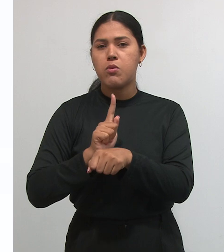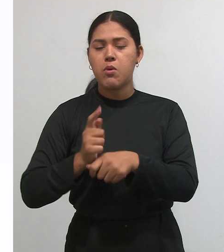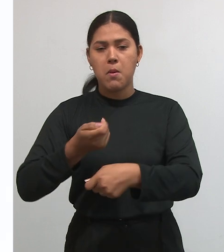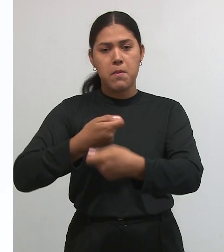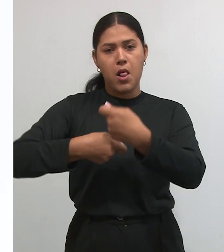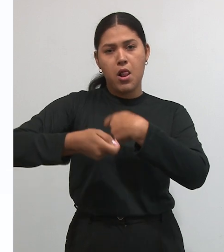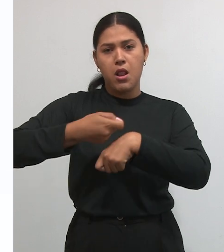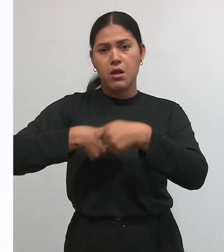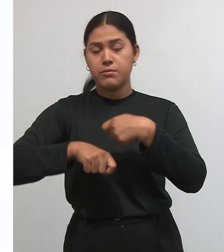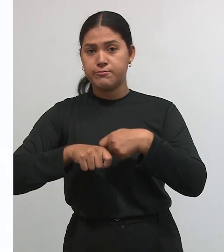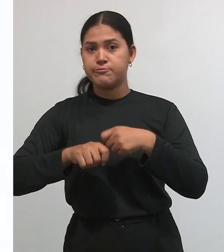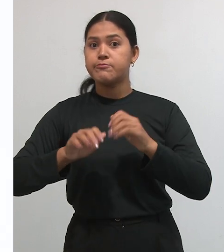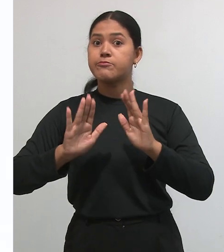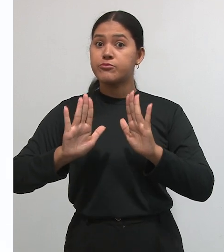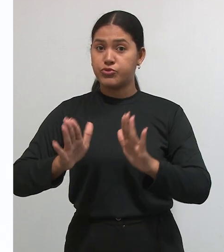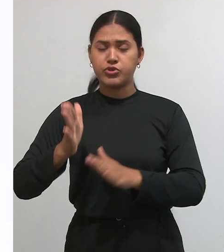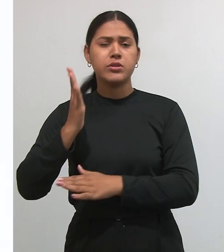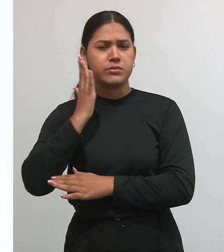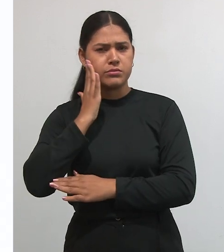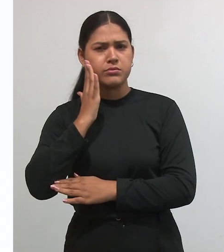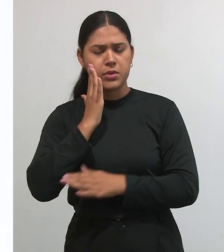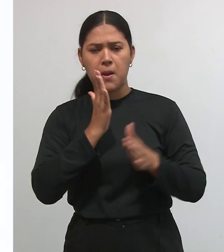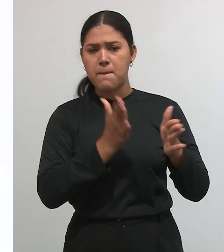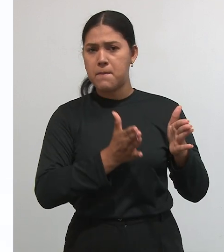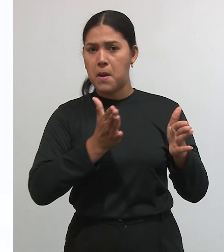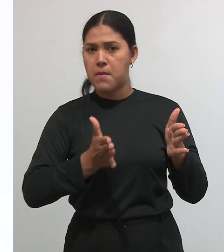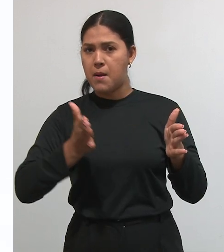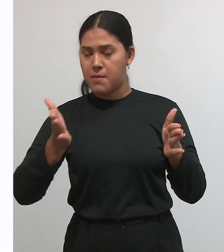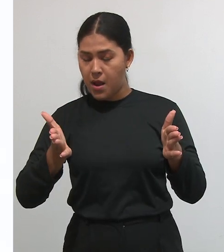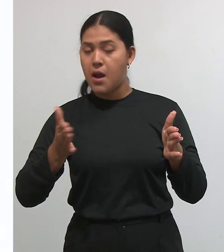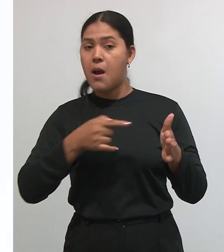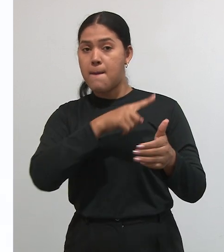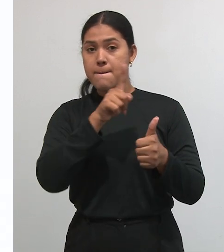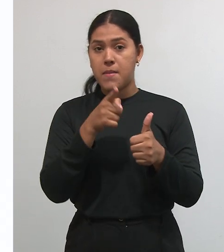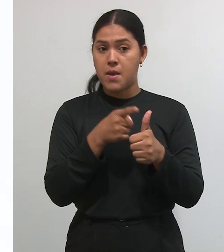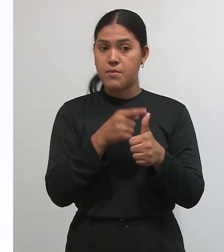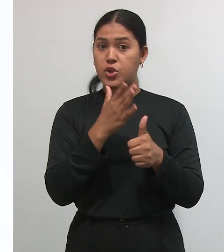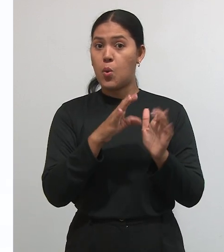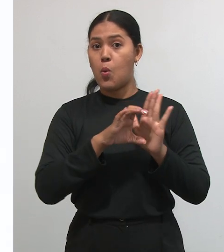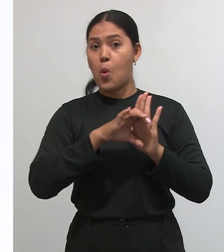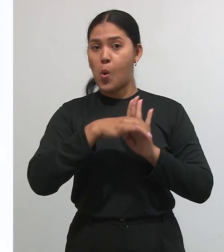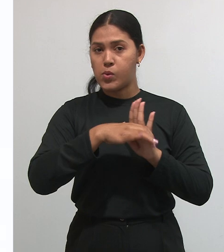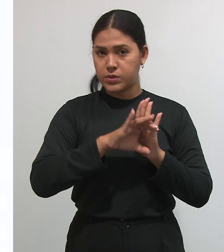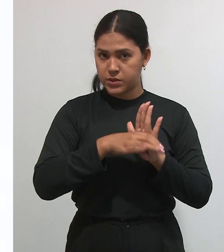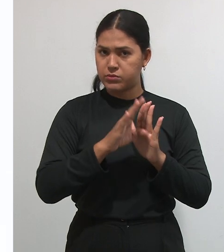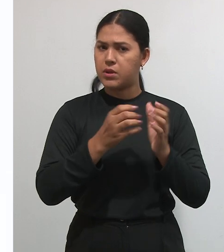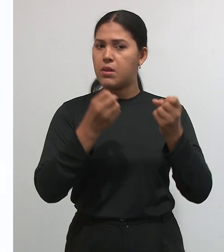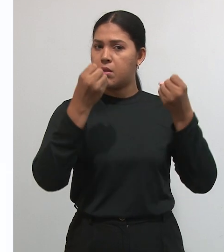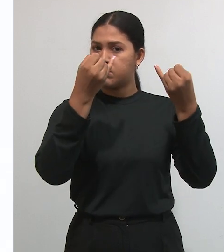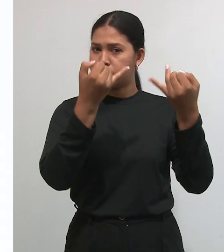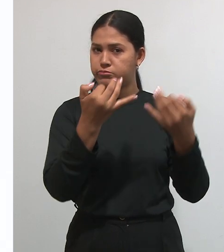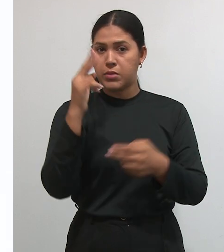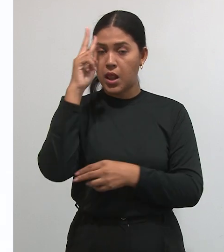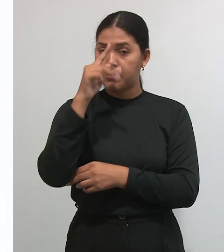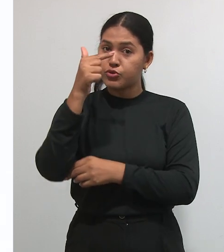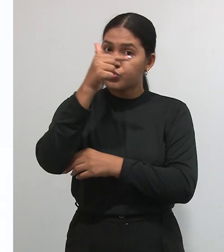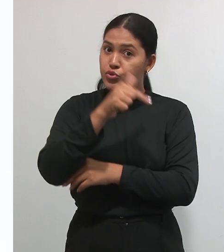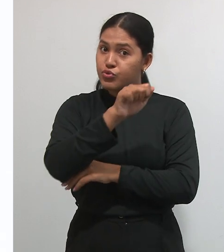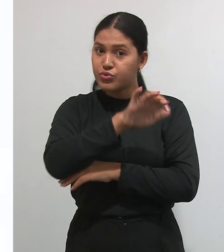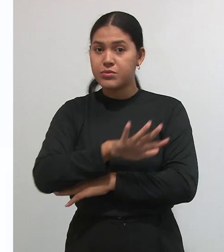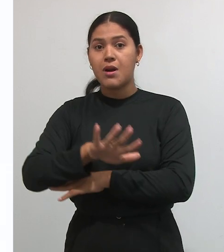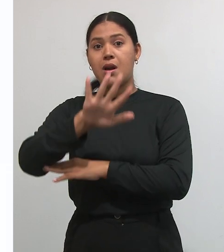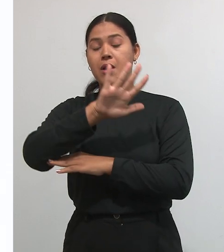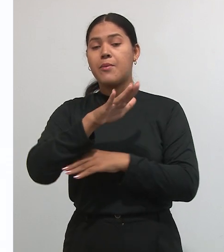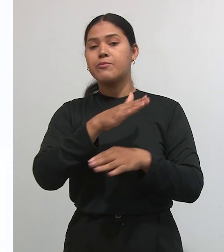econômica. Feito isso, como vocês já viram, né, falamos aí um pouco do conceito, só para rememorar o conceito de contabilidade